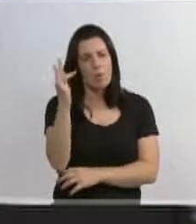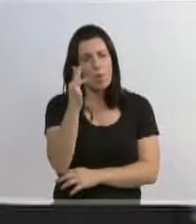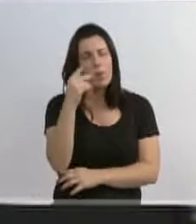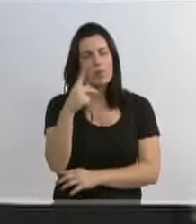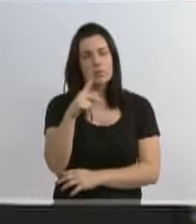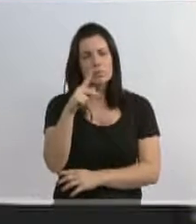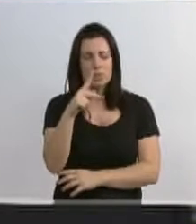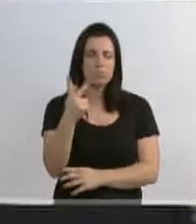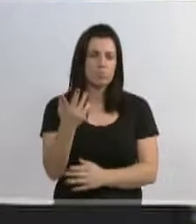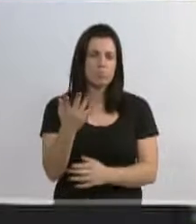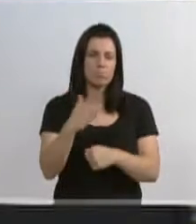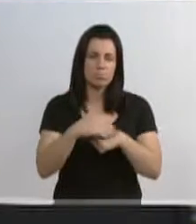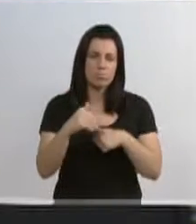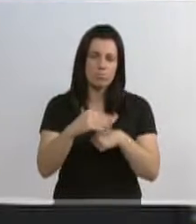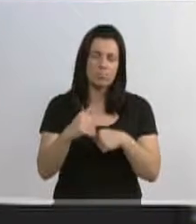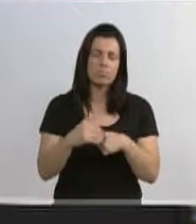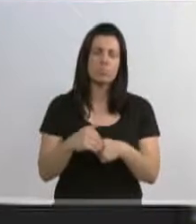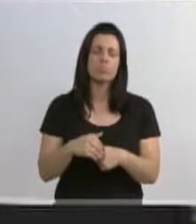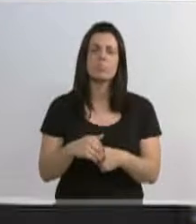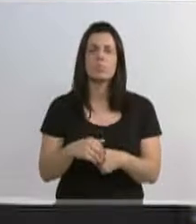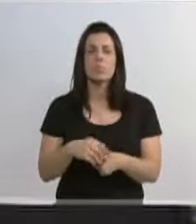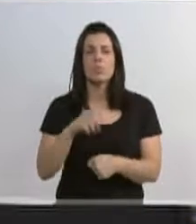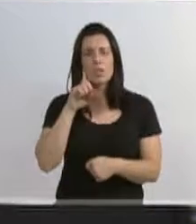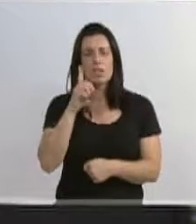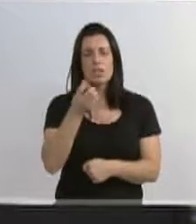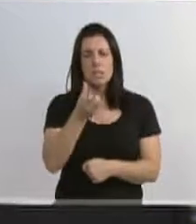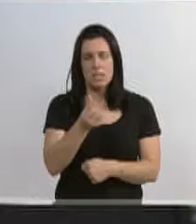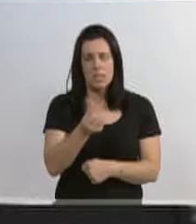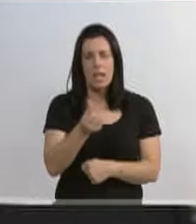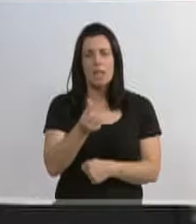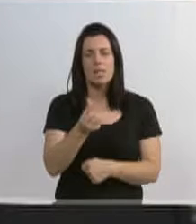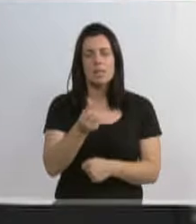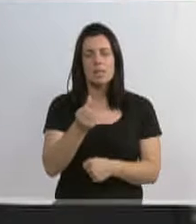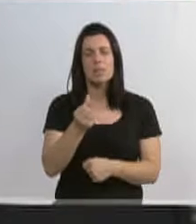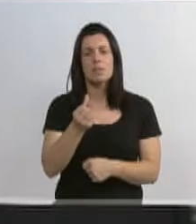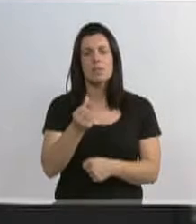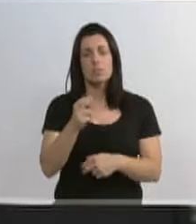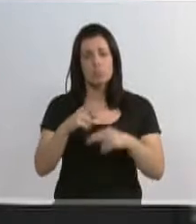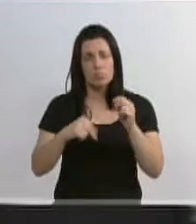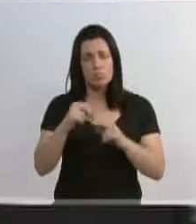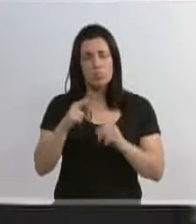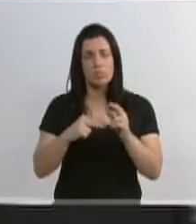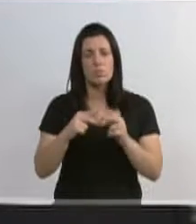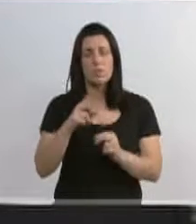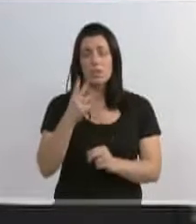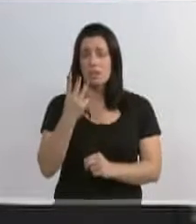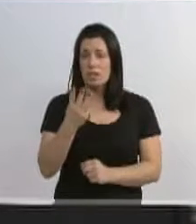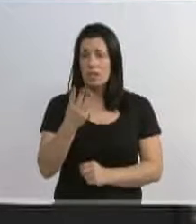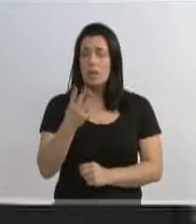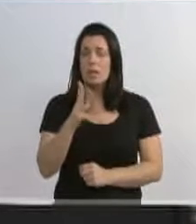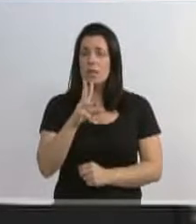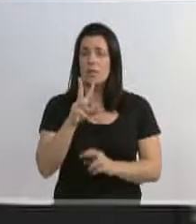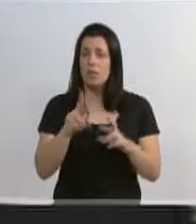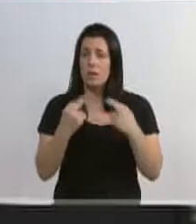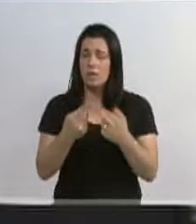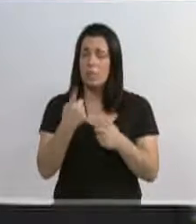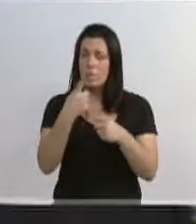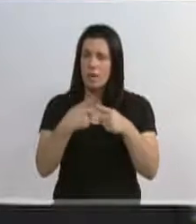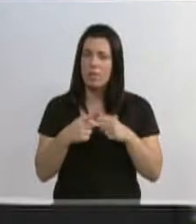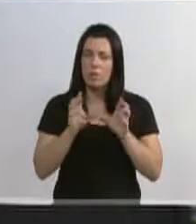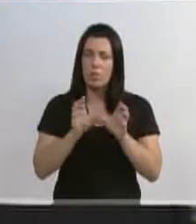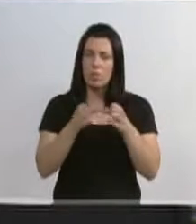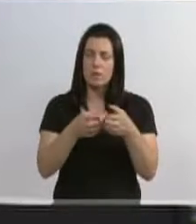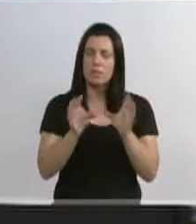vereadores que no próximo dia 6/6, terça-feira, às 11 horas, se reunirá pela primeira vez a